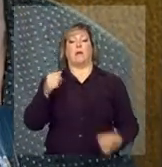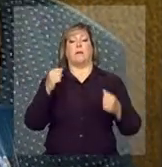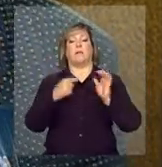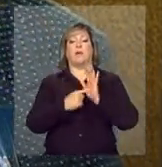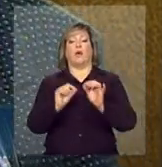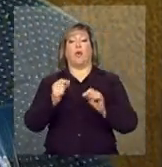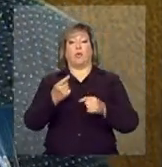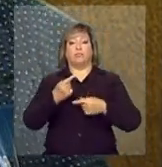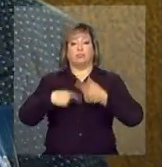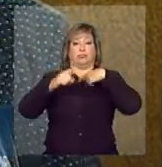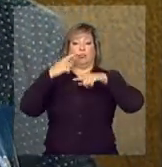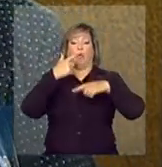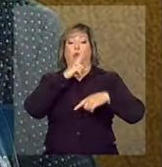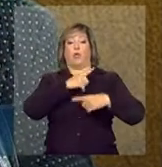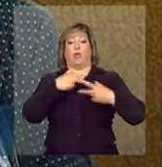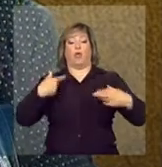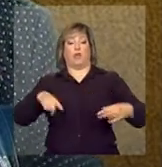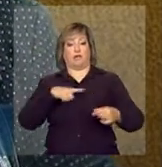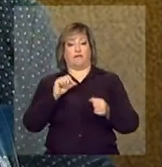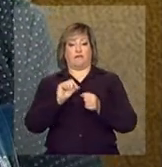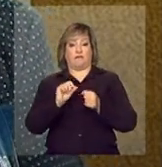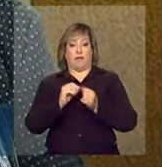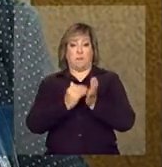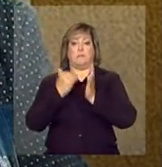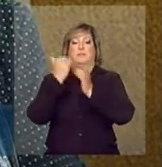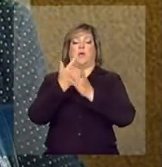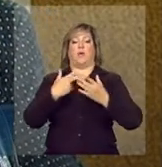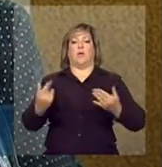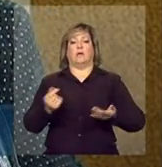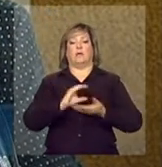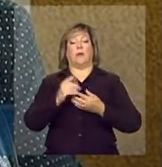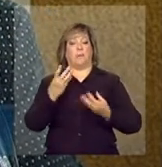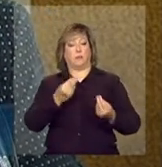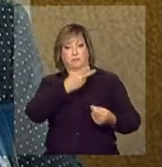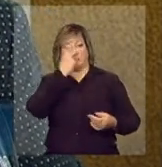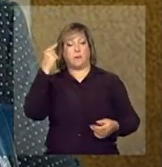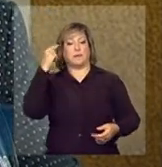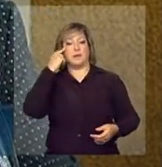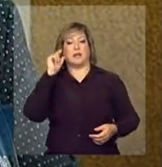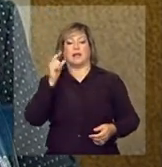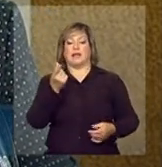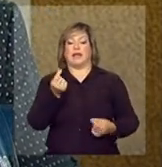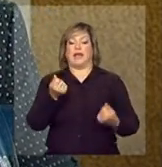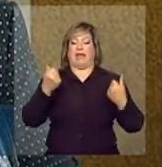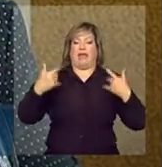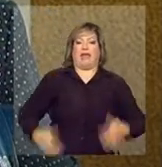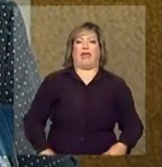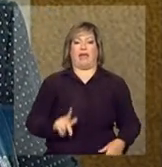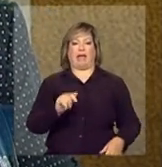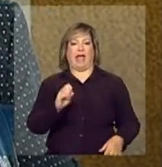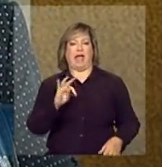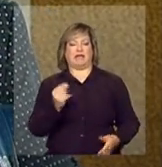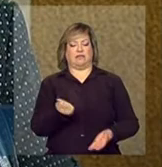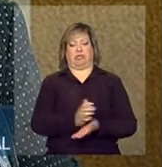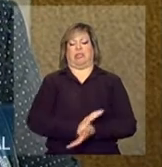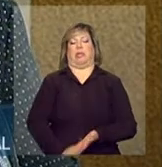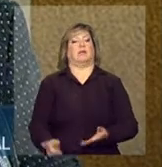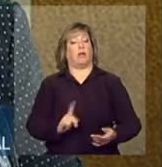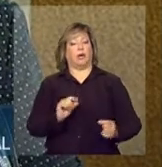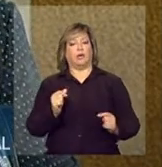dado nos investimentos. Eu estou chamando de investimento que muita gente chama de gasto público, certo? Que